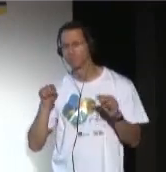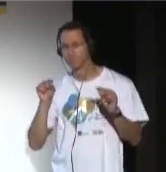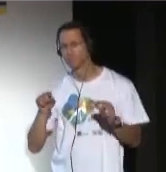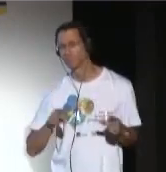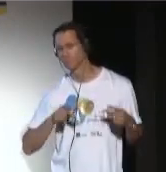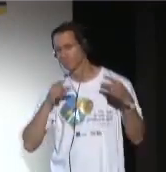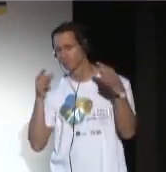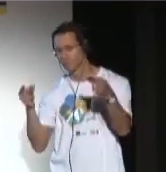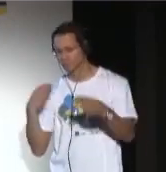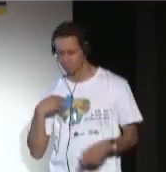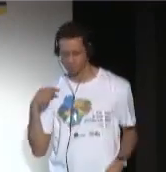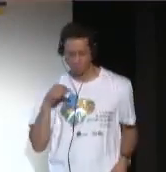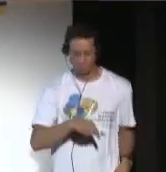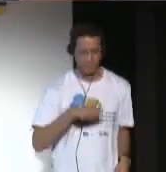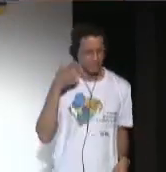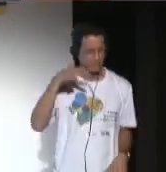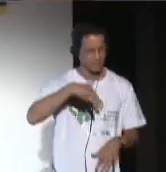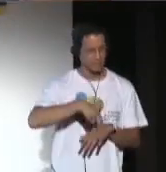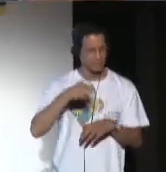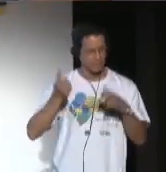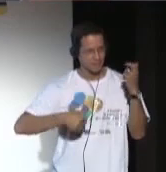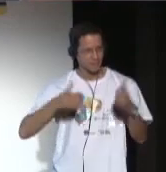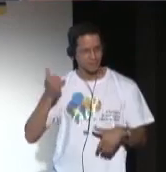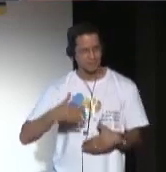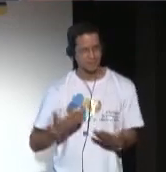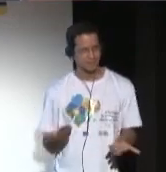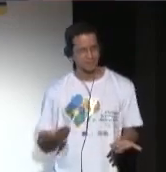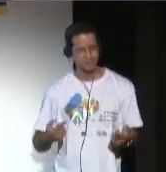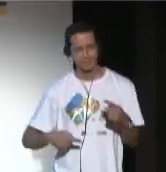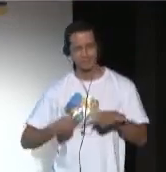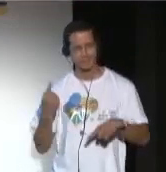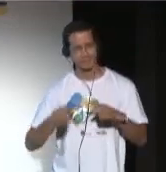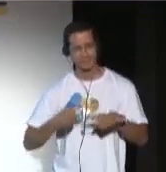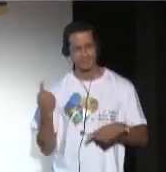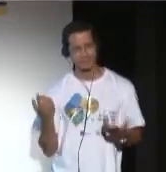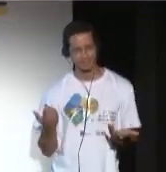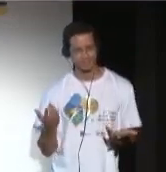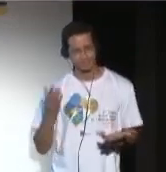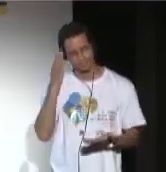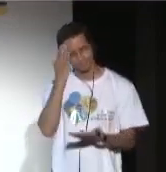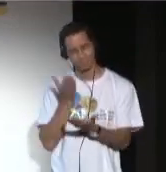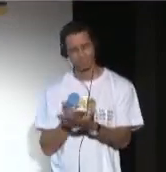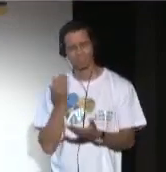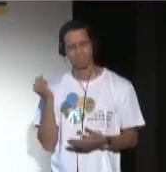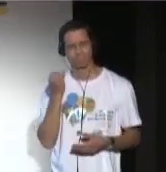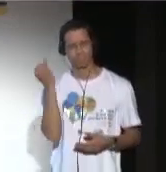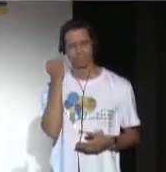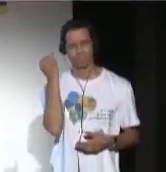minha casa enquanto eu estou aqui falando com vocês, não ia dar certo, né? Então, confiança é importantíssima.